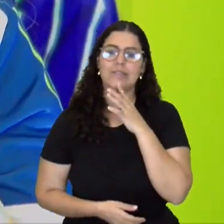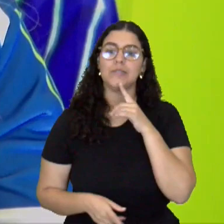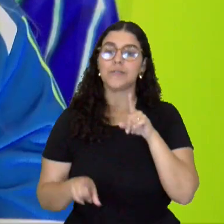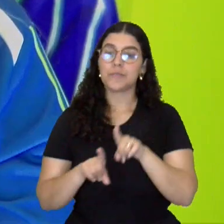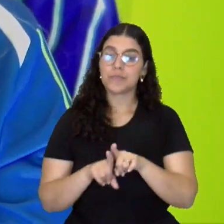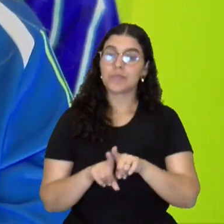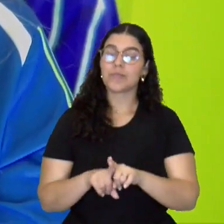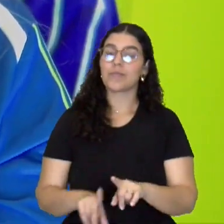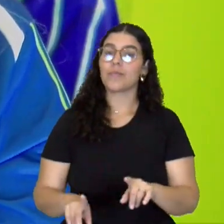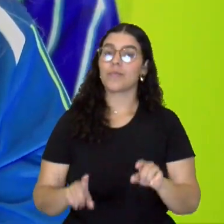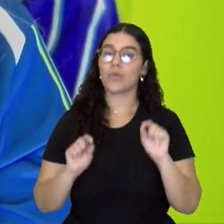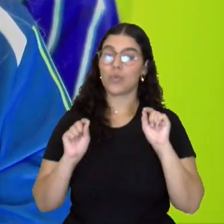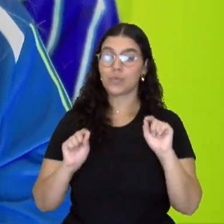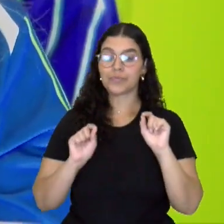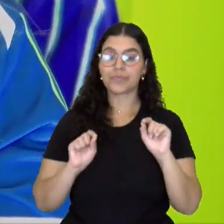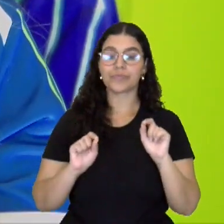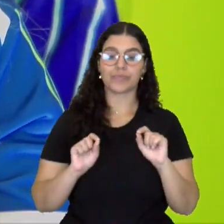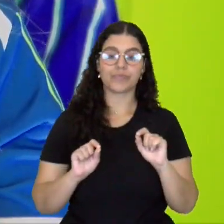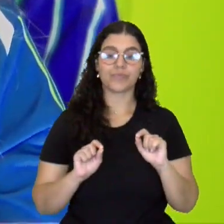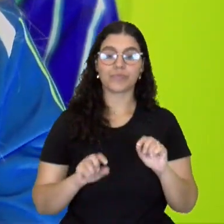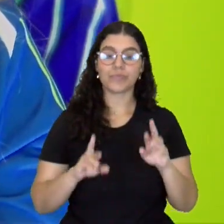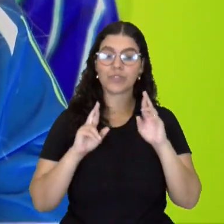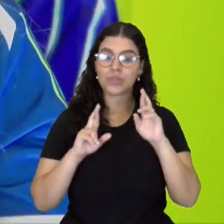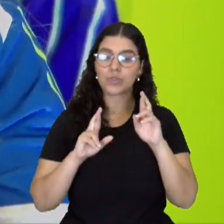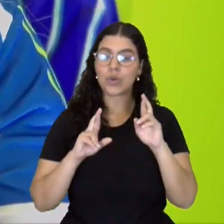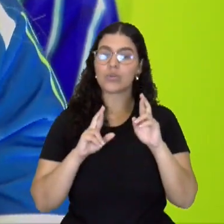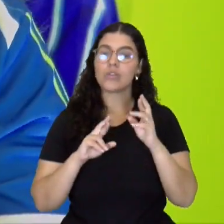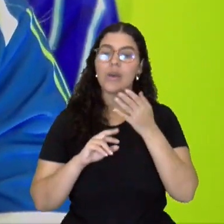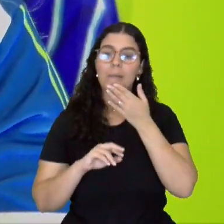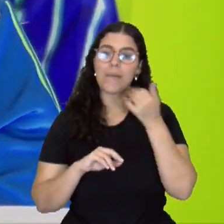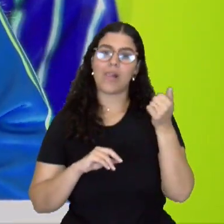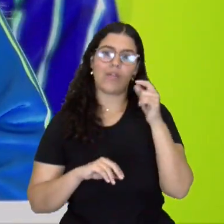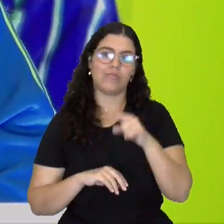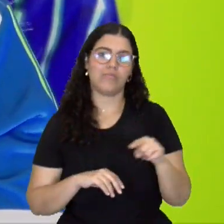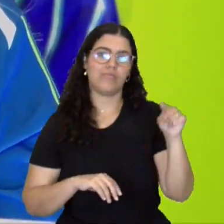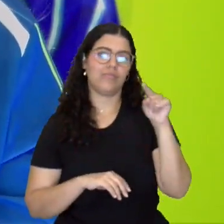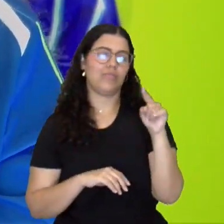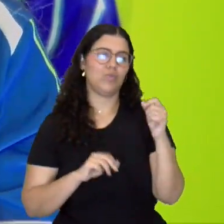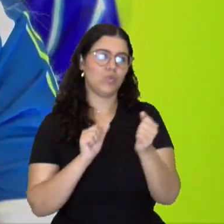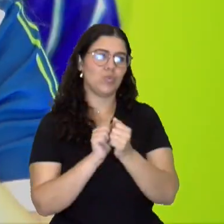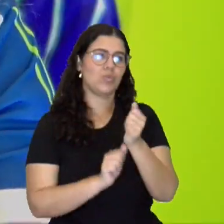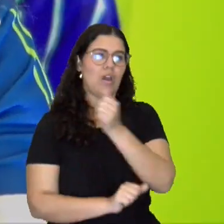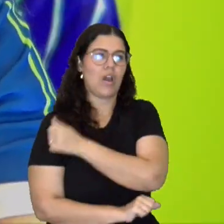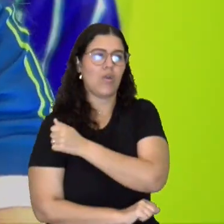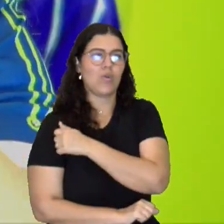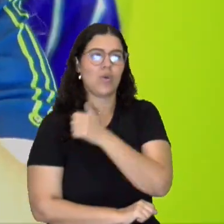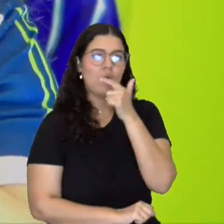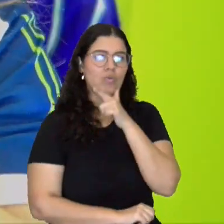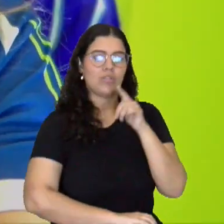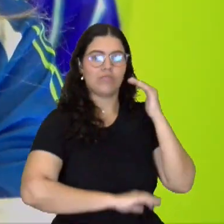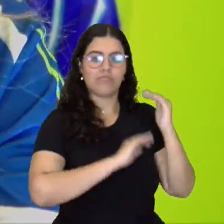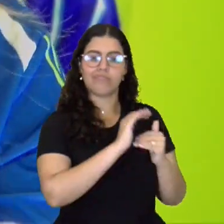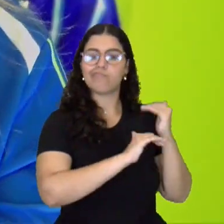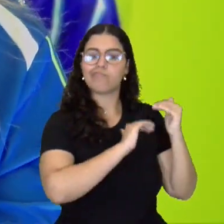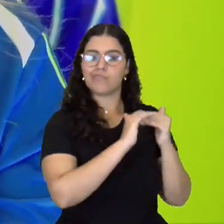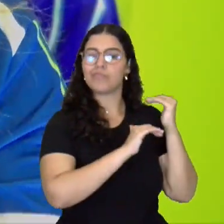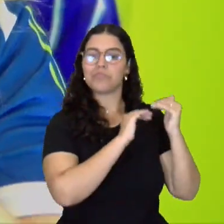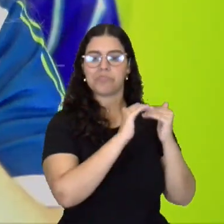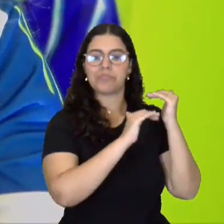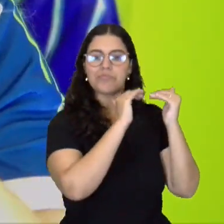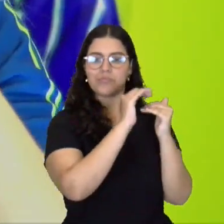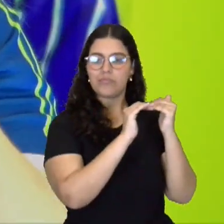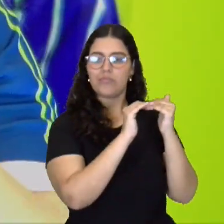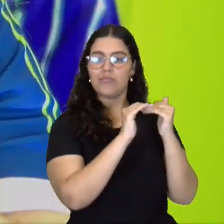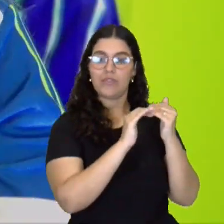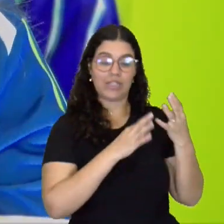que os estudantes criem, evoluam e cresçam com a ajuda da tecnologia, com a tecnologia como recurso, não